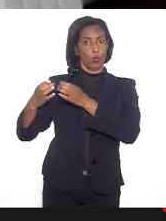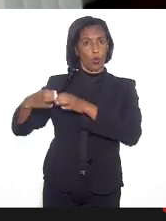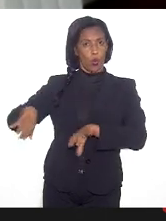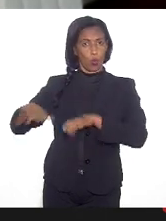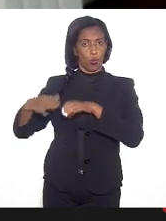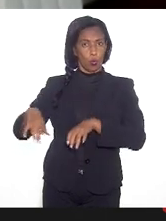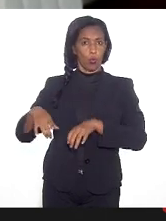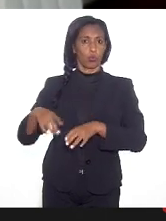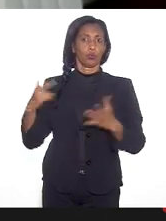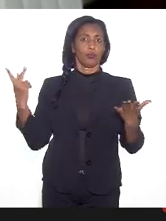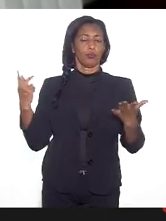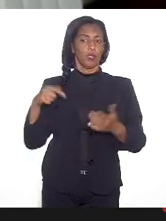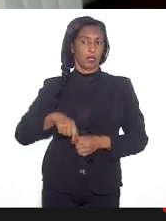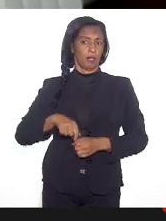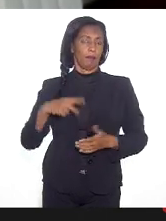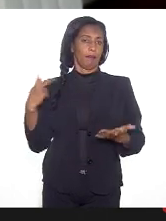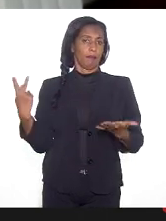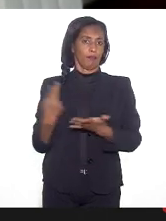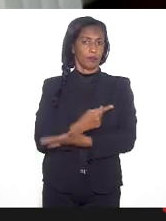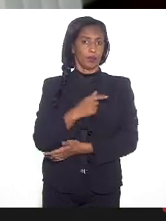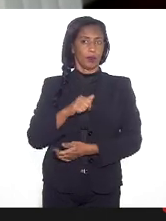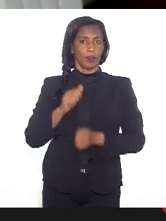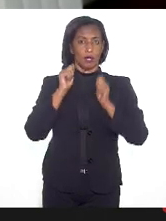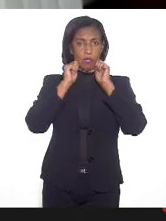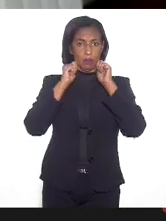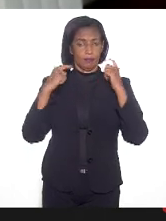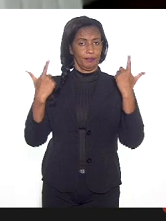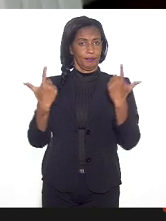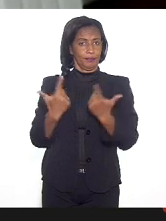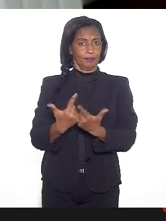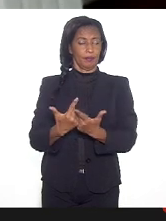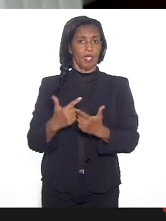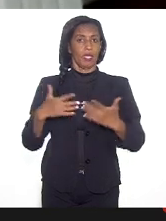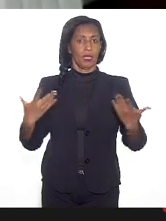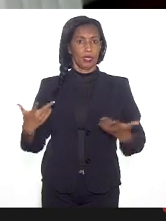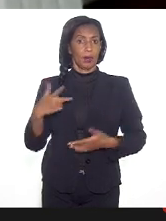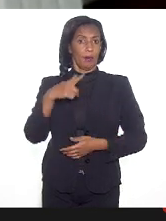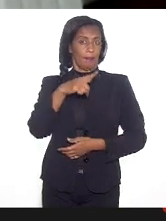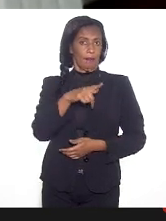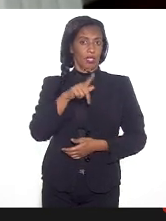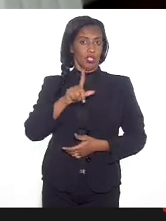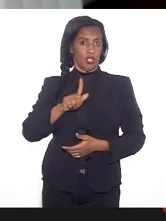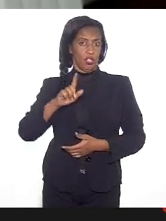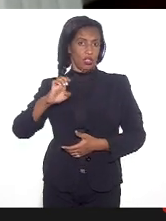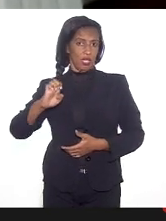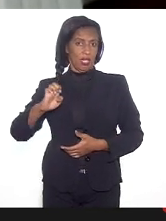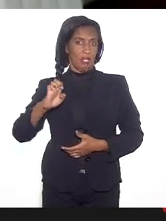nessa audiência pública. Então, a Procuradoria está atenta a todas essas questões